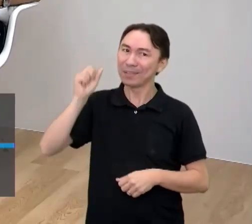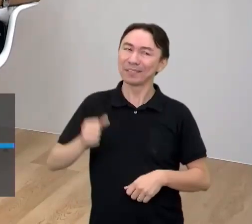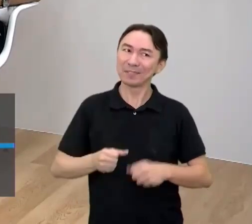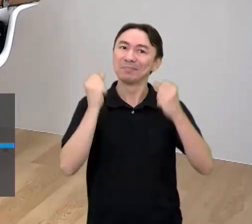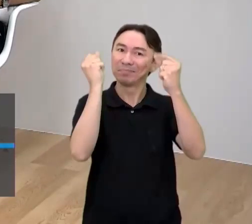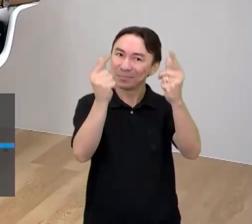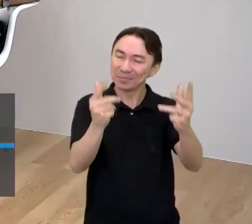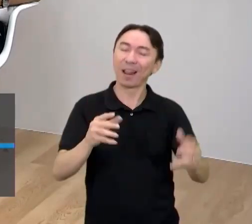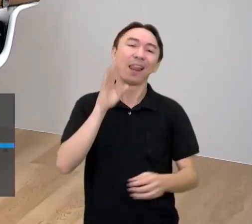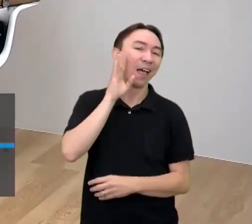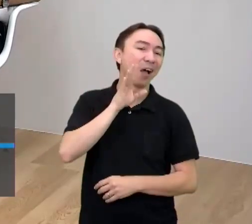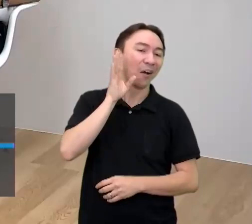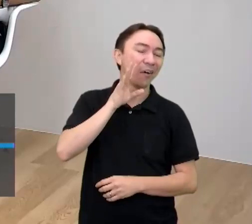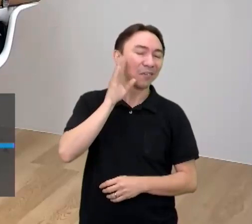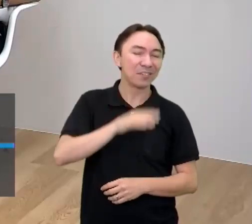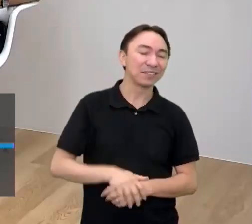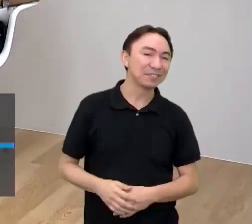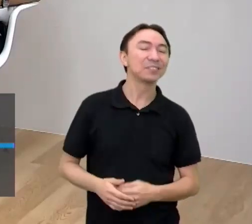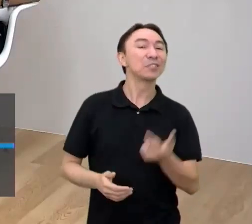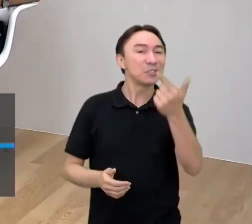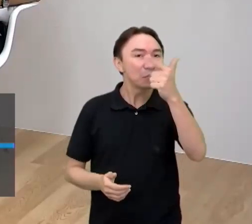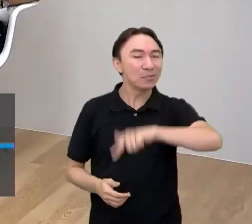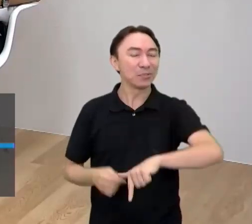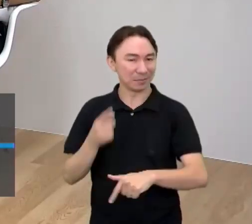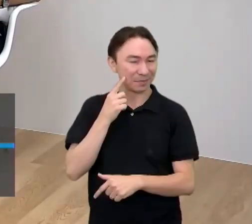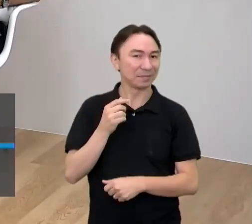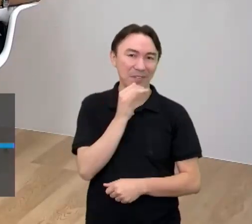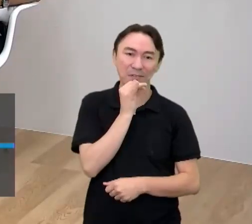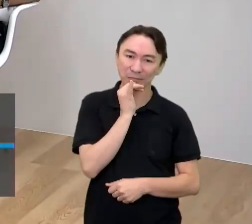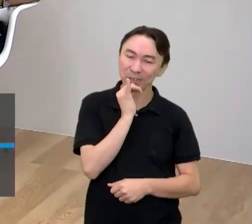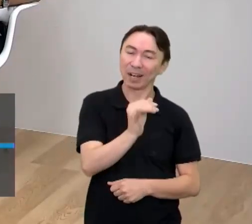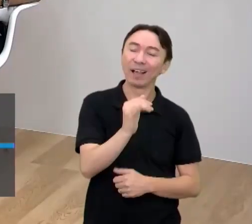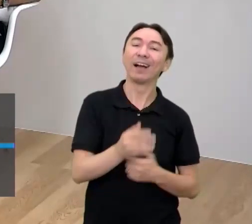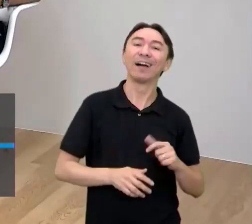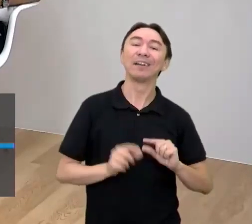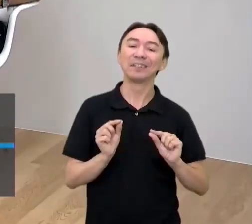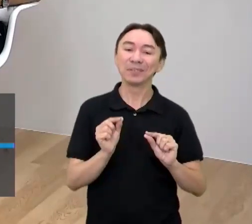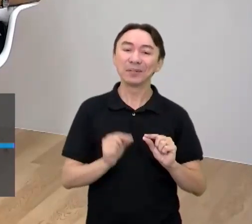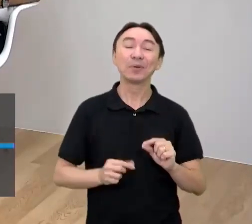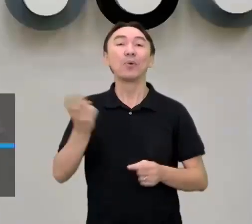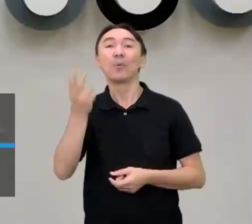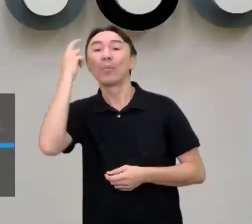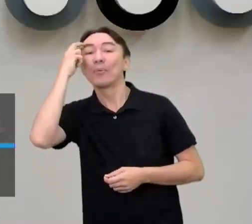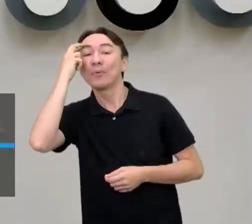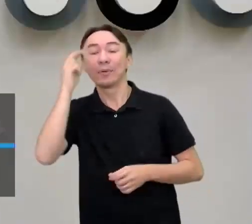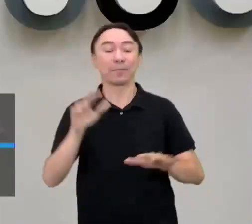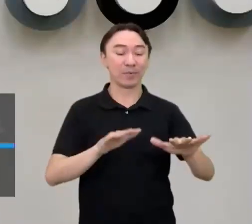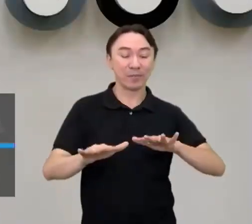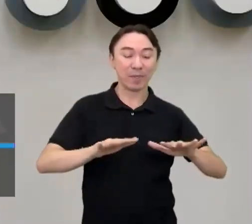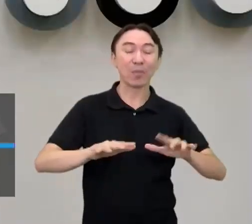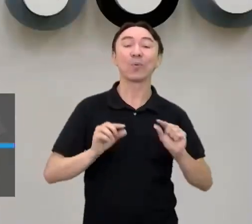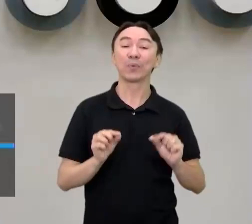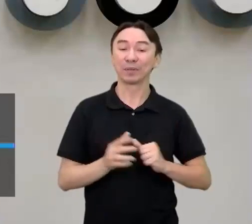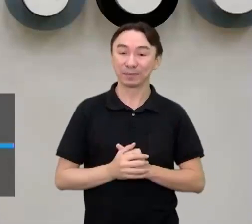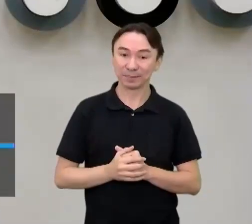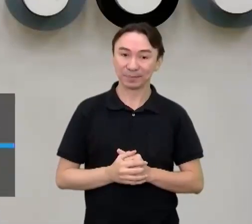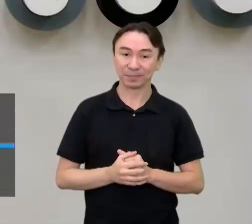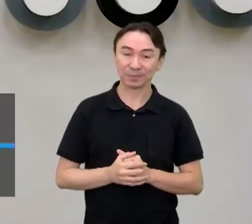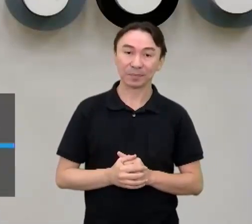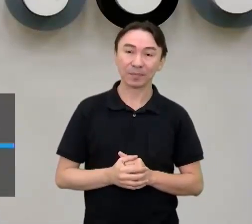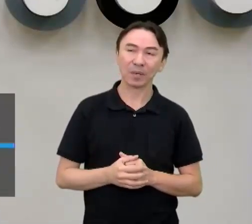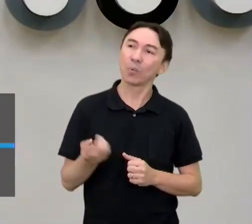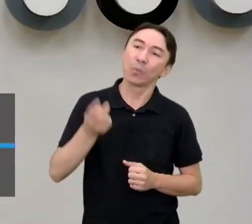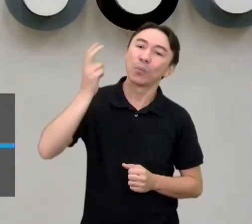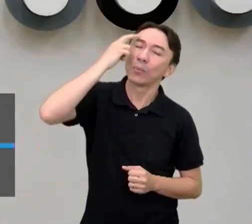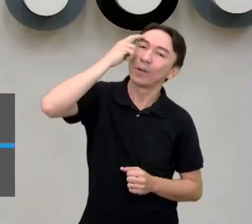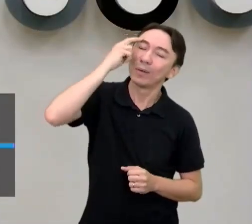galera, essa leitura que você fez de cultura em movimento. Então, pessoal, cultura em movimento,